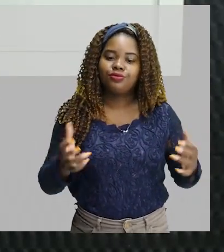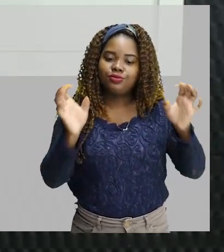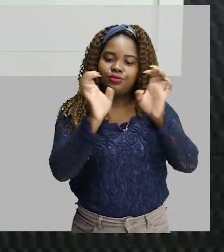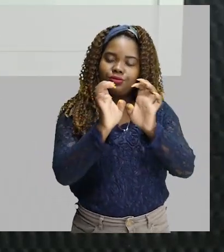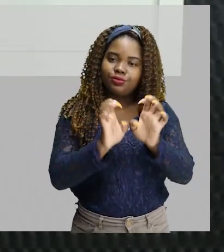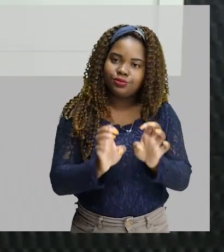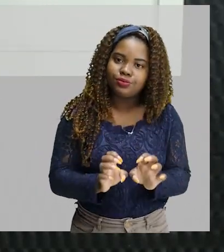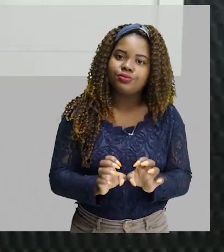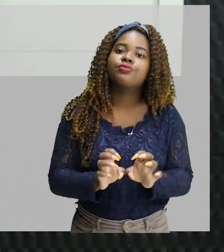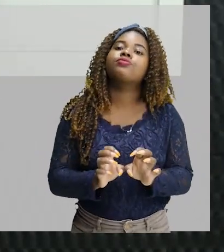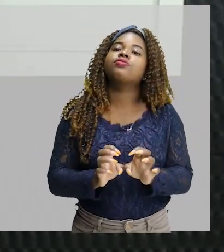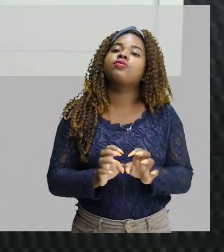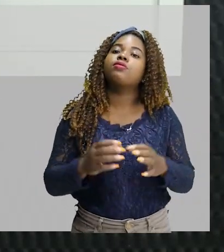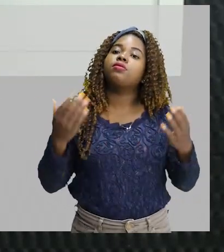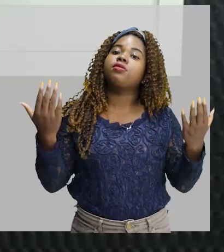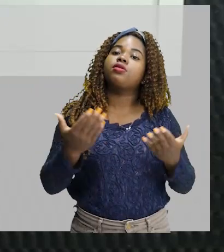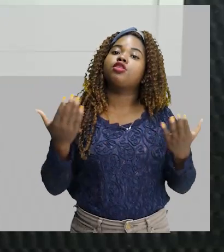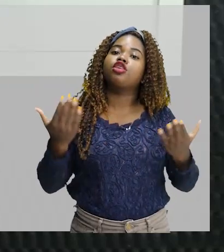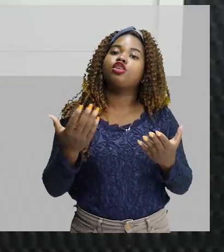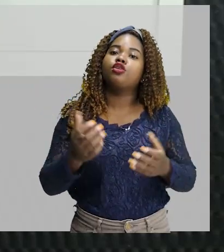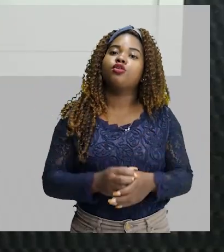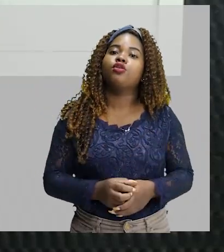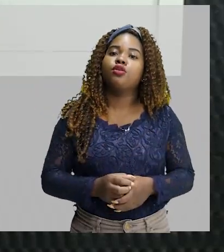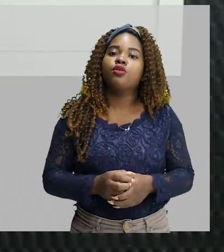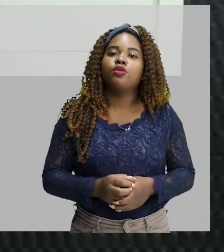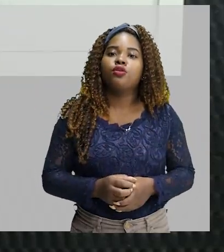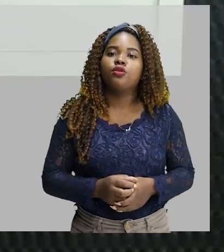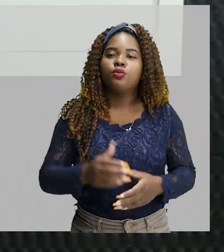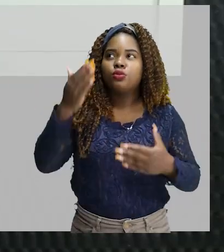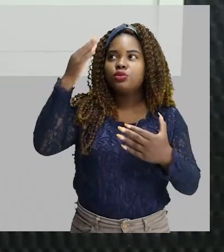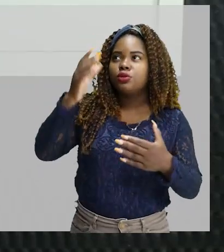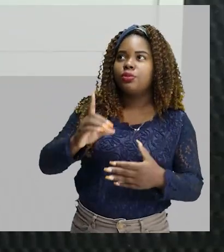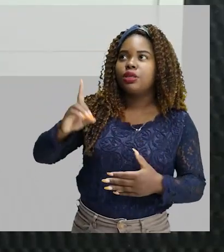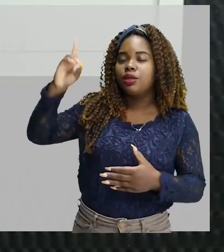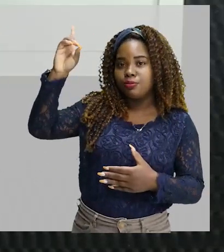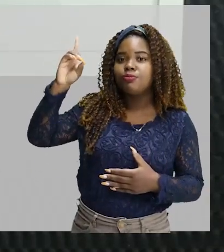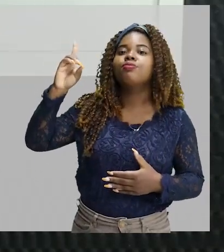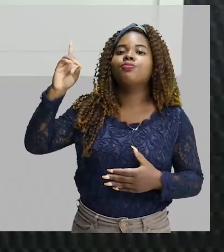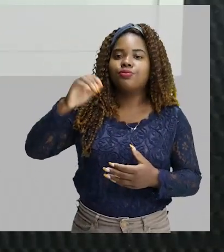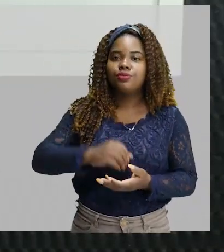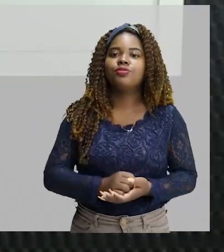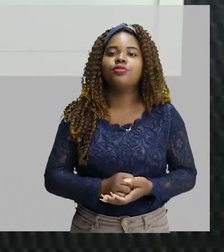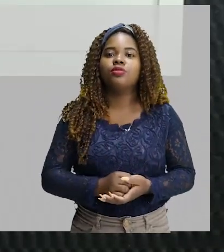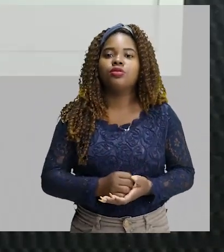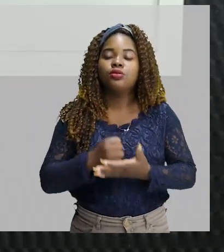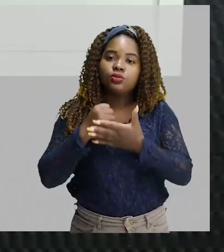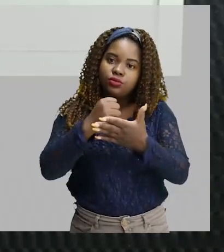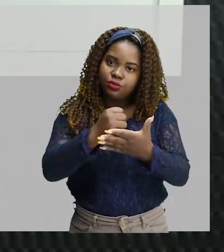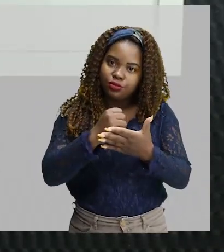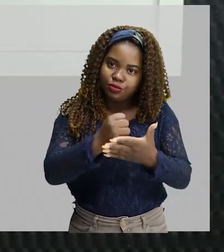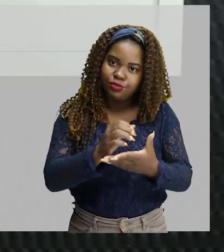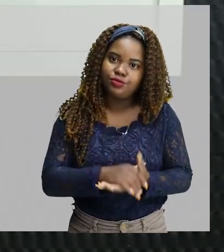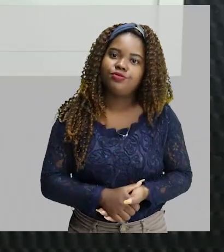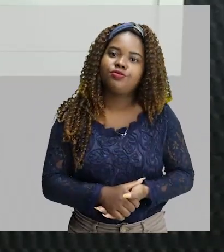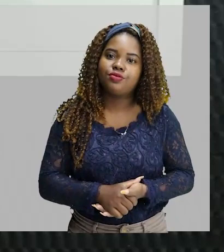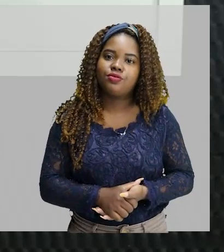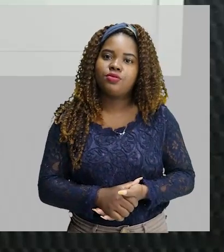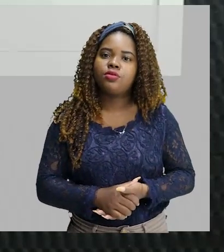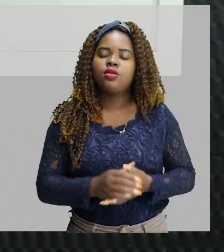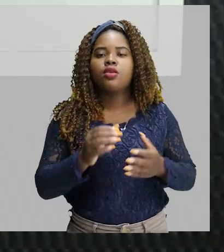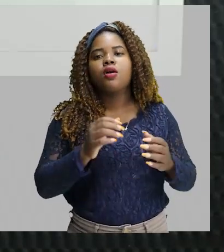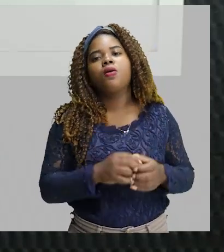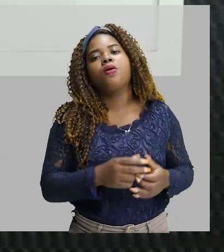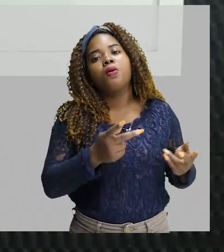estruturas que estão hoje, graças a Deus, tecnologicamente disponíveis para nós. Então, eu quero te convidar a alinhar aí a coluna